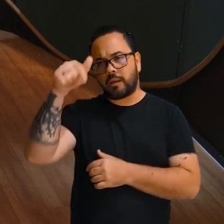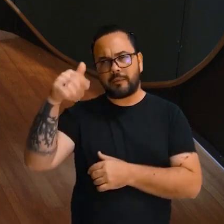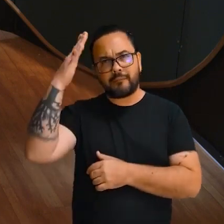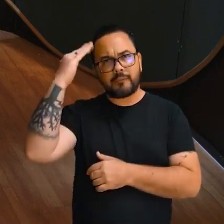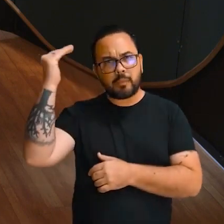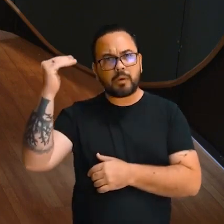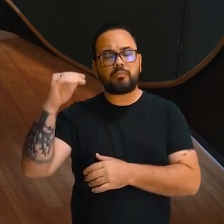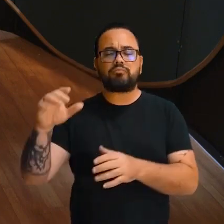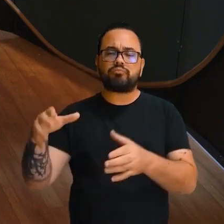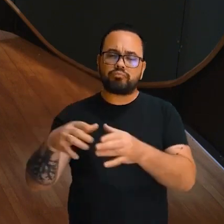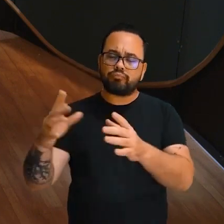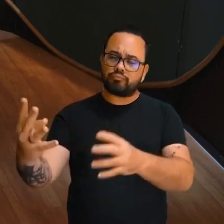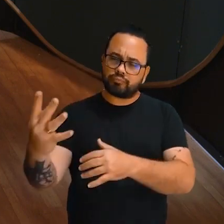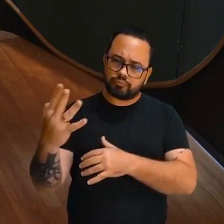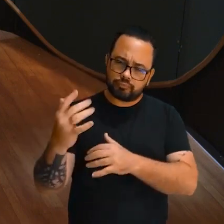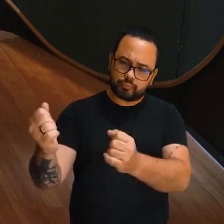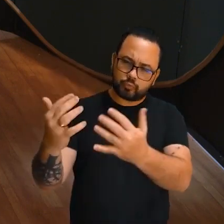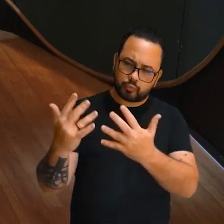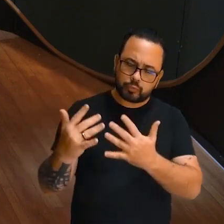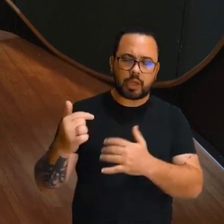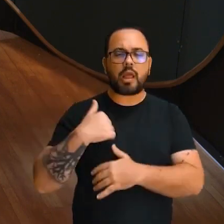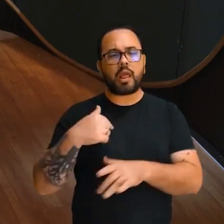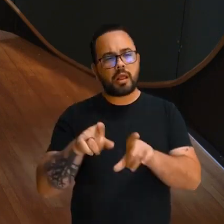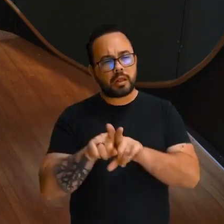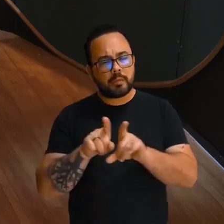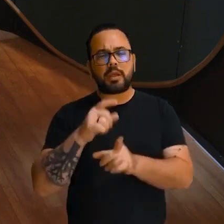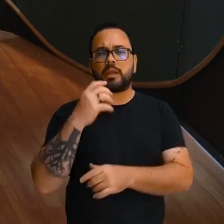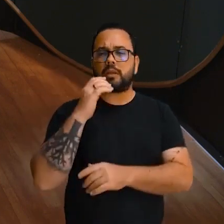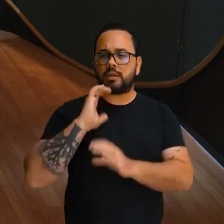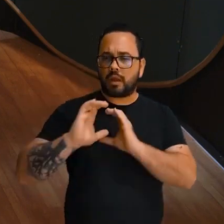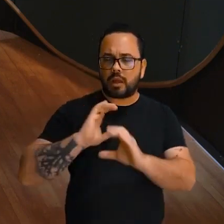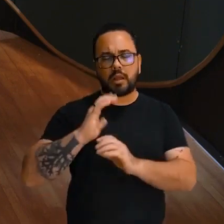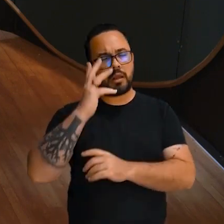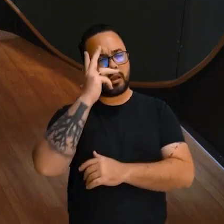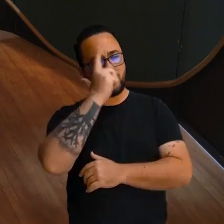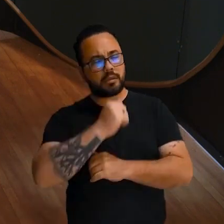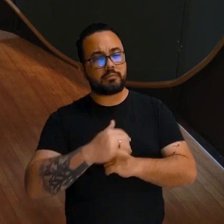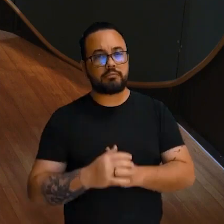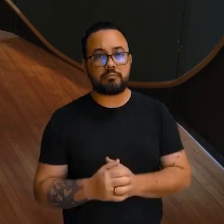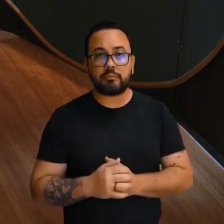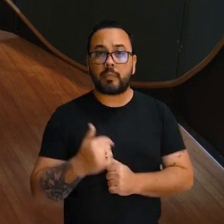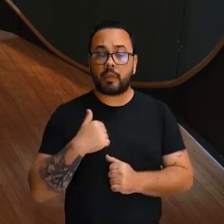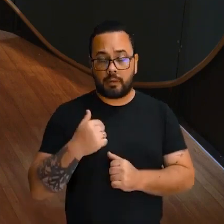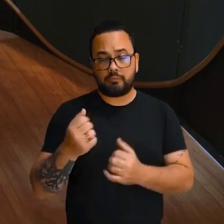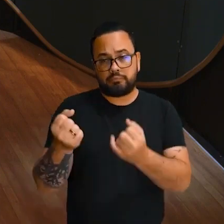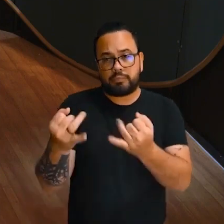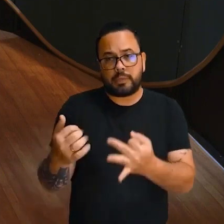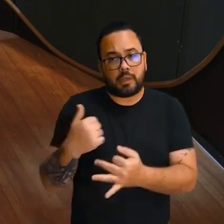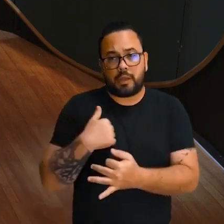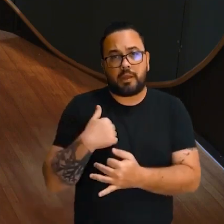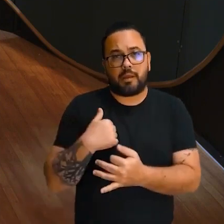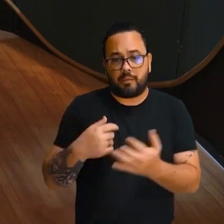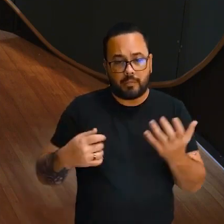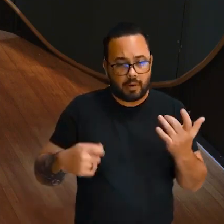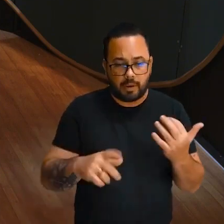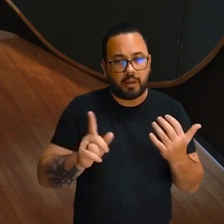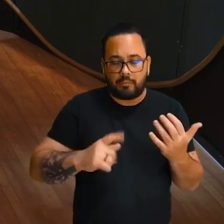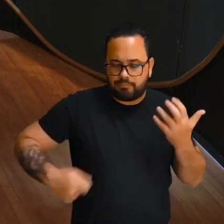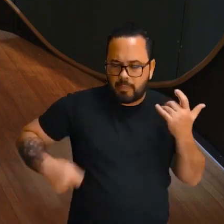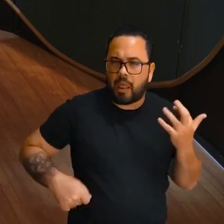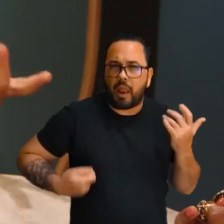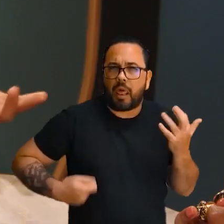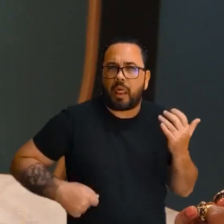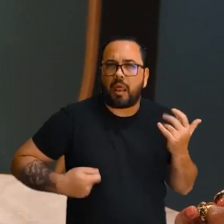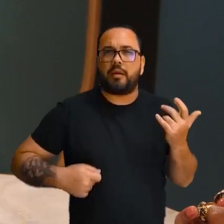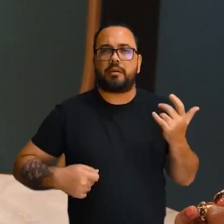conhecidos, veio a banda inteira. A menina veio lá, cara, eu sou cantora. Meu, que lindo. Eu falei, aí eu comecei a me explicar. Bom, mas eu não sou nem violonista, eu sou guitarrista.